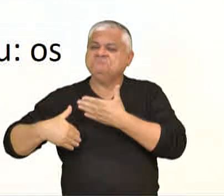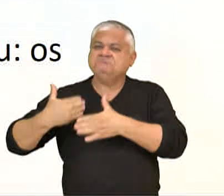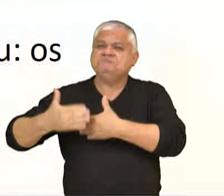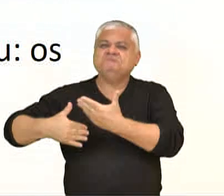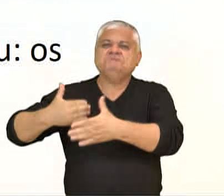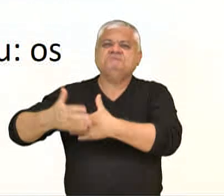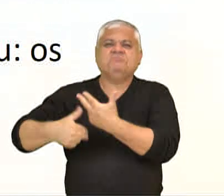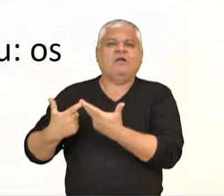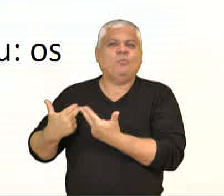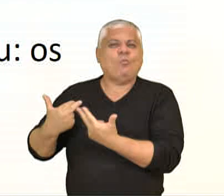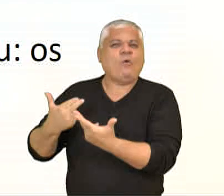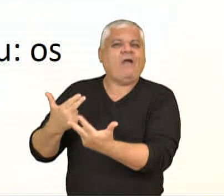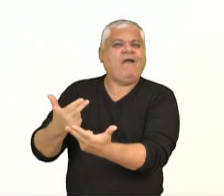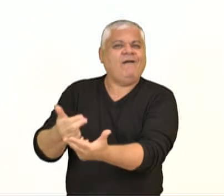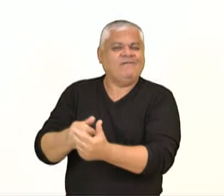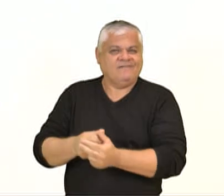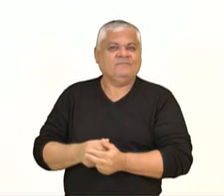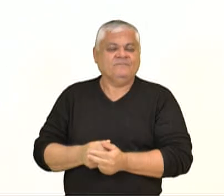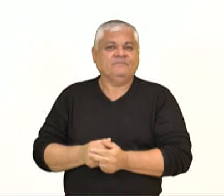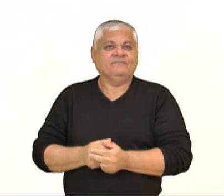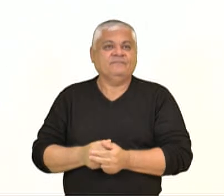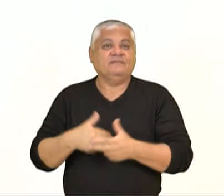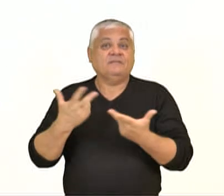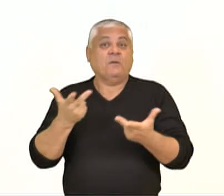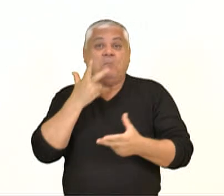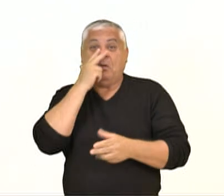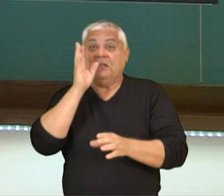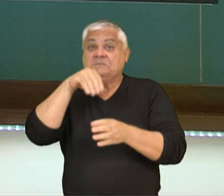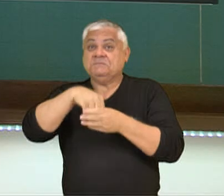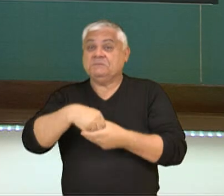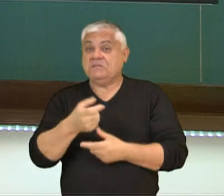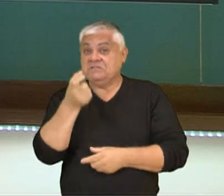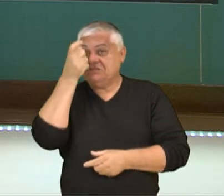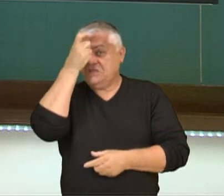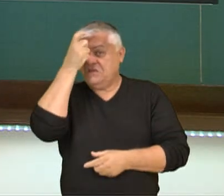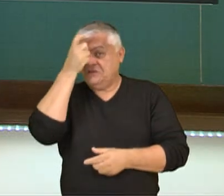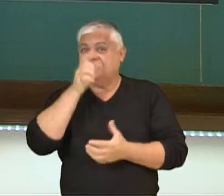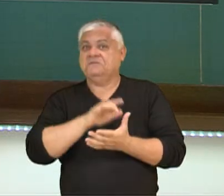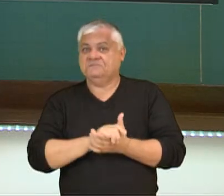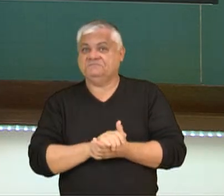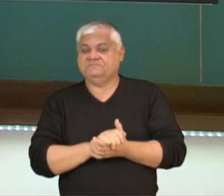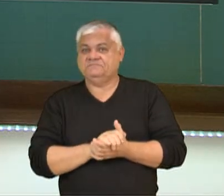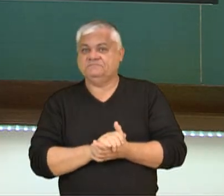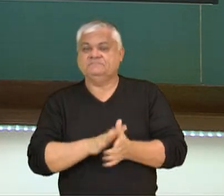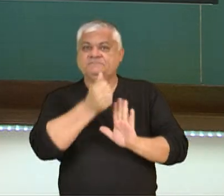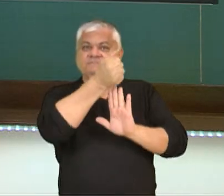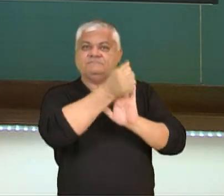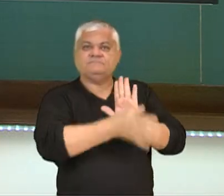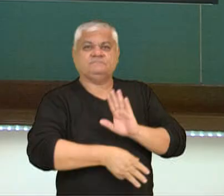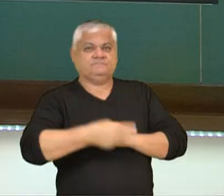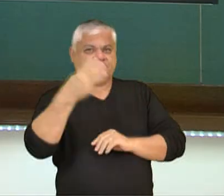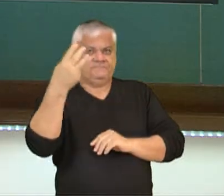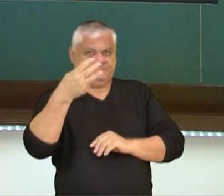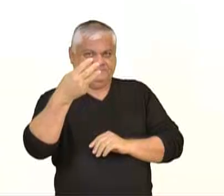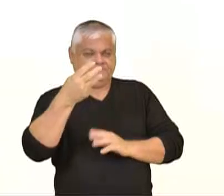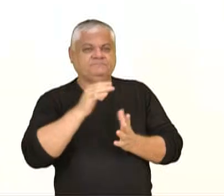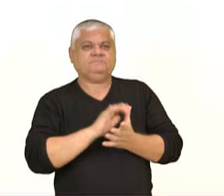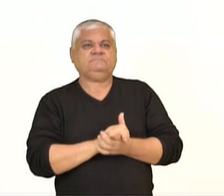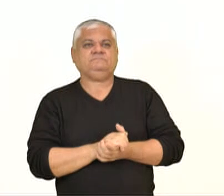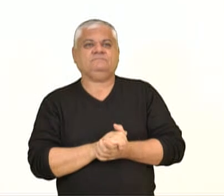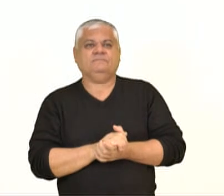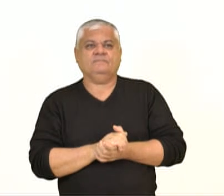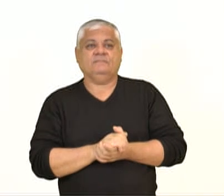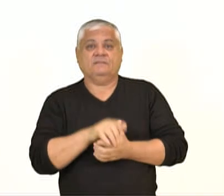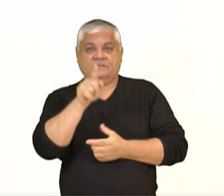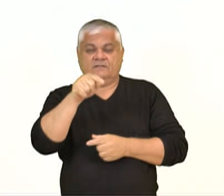parafraseiam-se? Deu-se a entrada dos demônios. Atividade 3, minha gente, a terceira reflexão da nossa aula. A partir